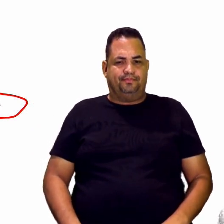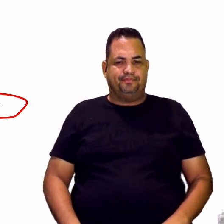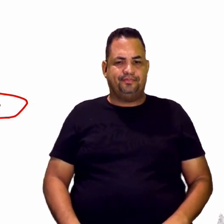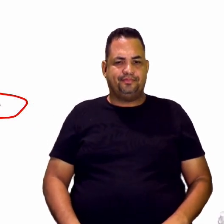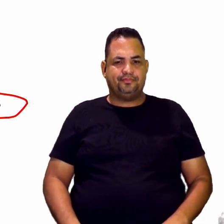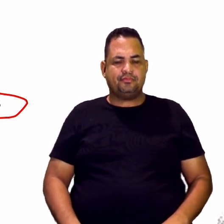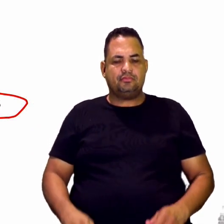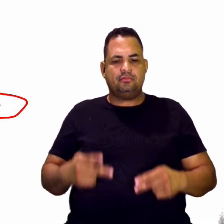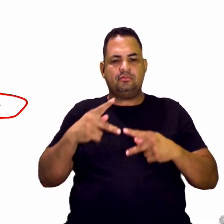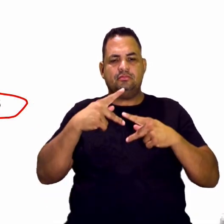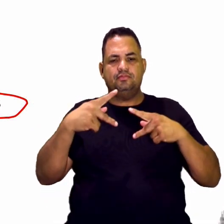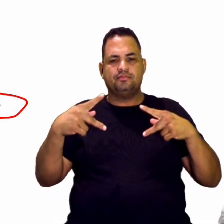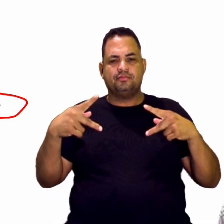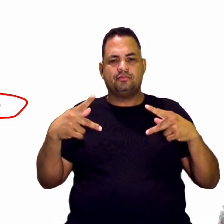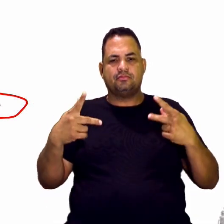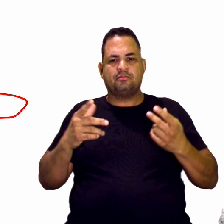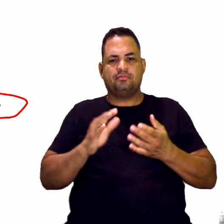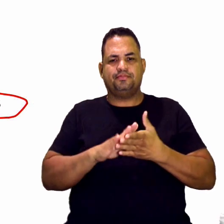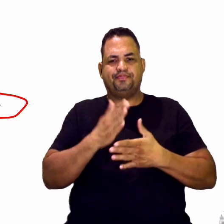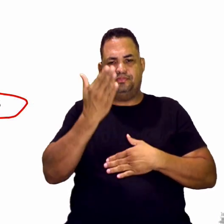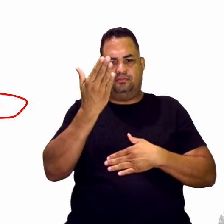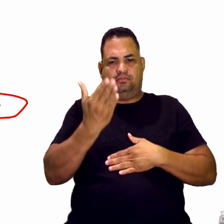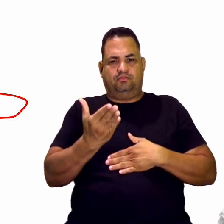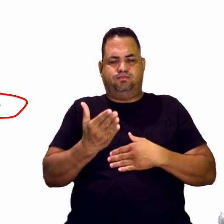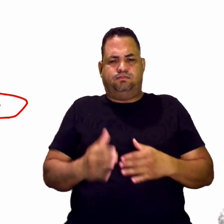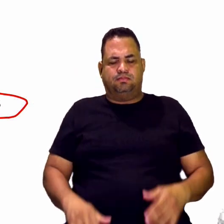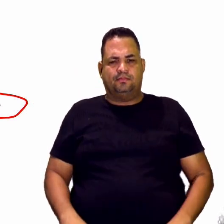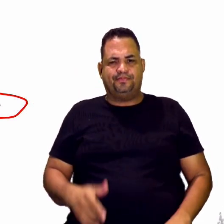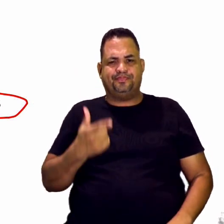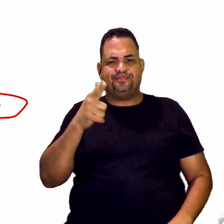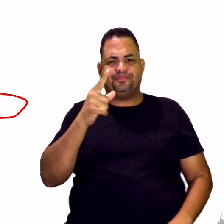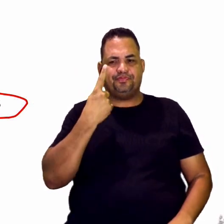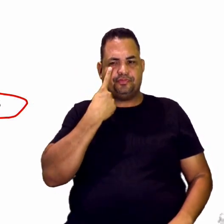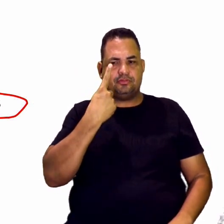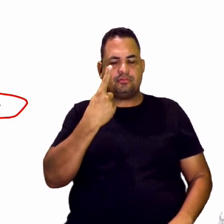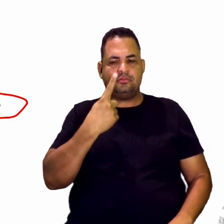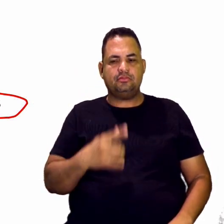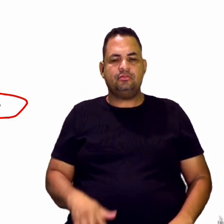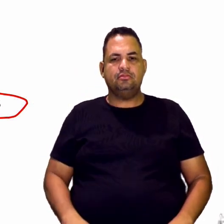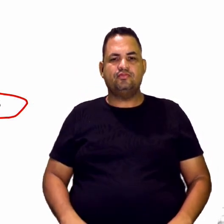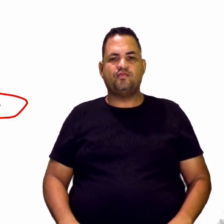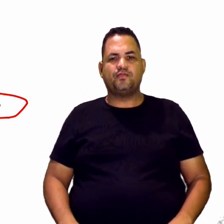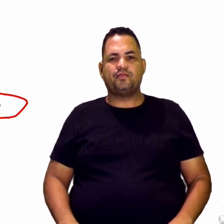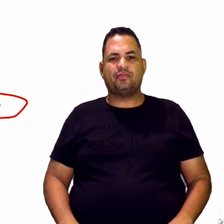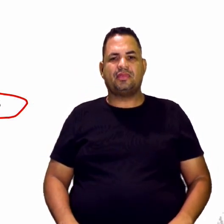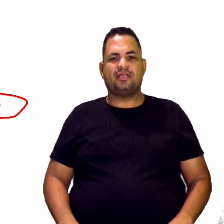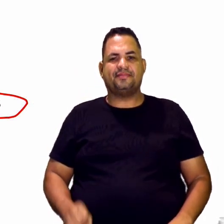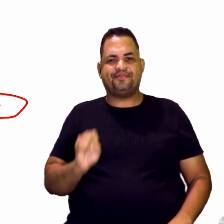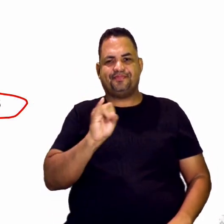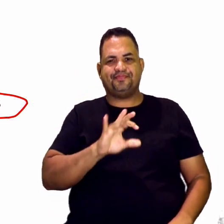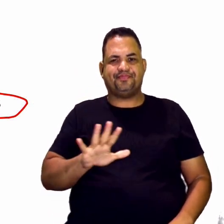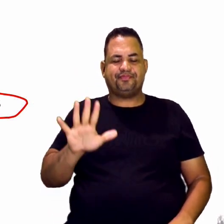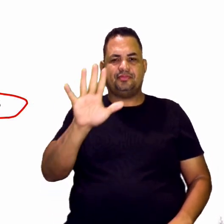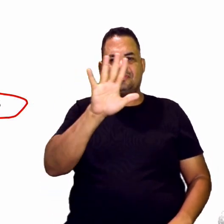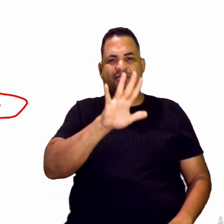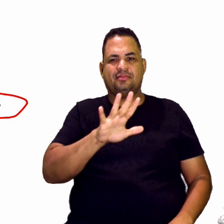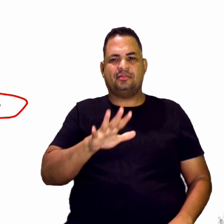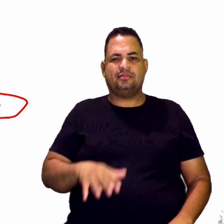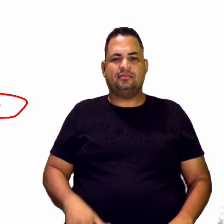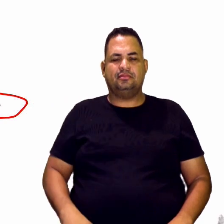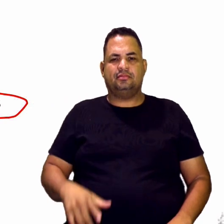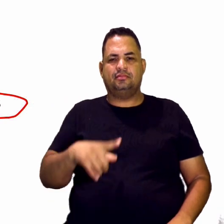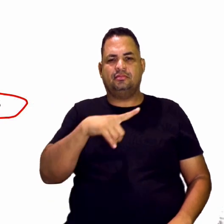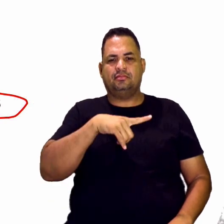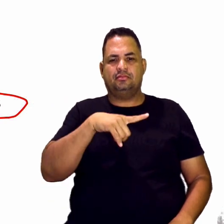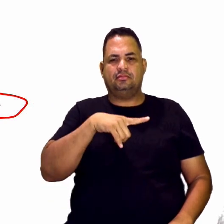essas proteínas que estão presentes aqui na membrana, você consegue, não sei se você consegue perceber na imagem, ela tem